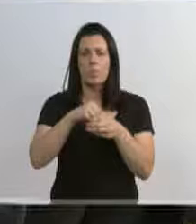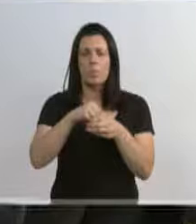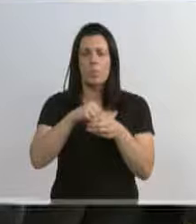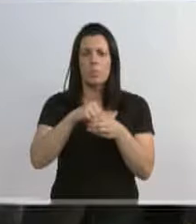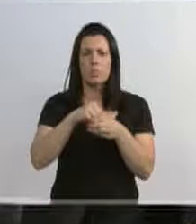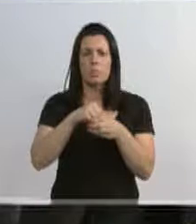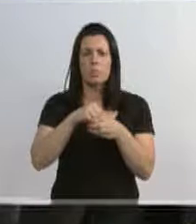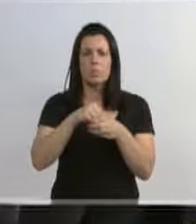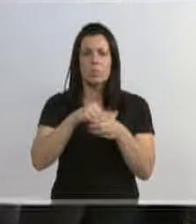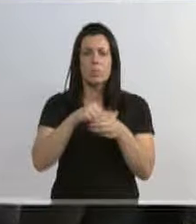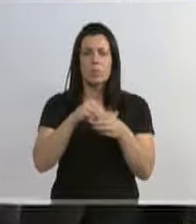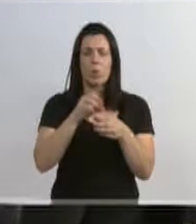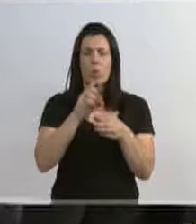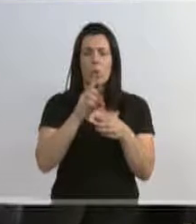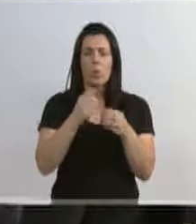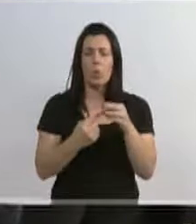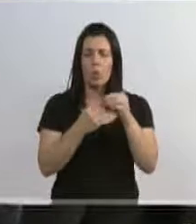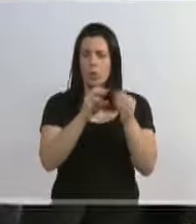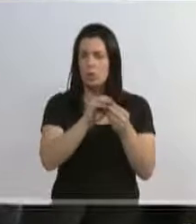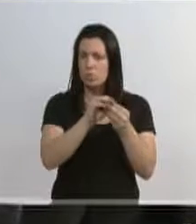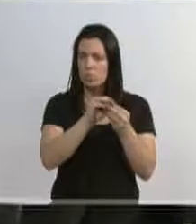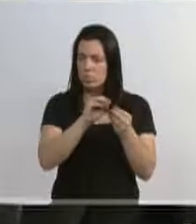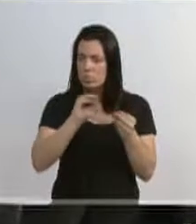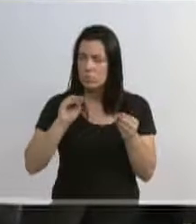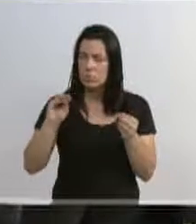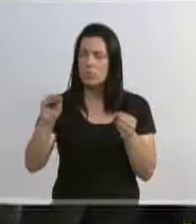do requerimento